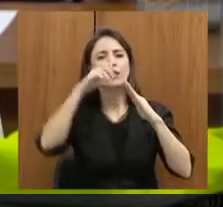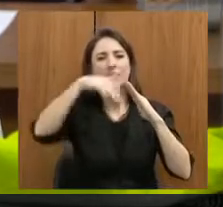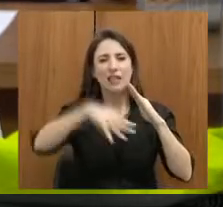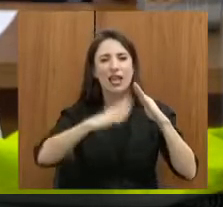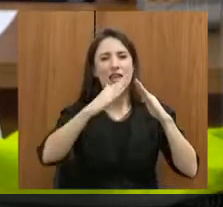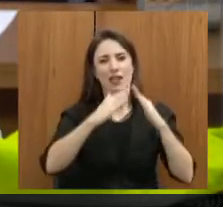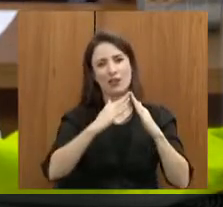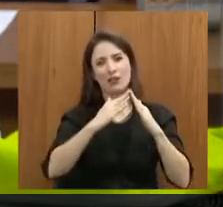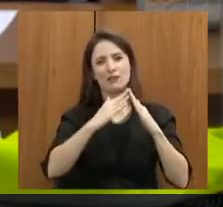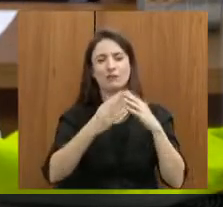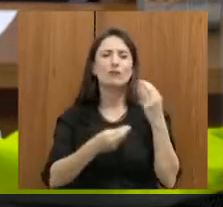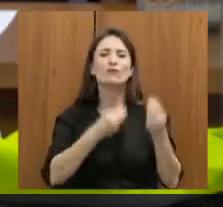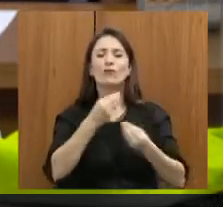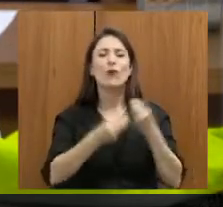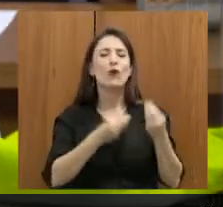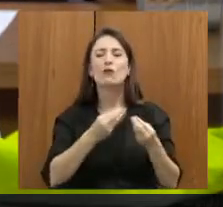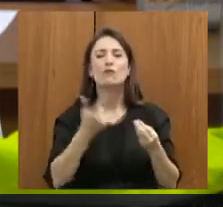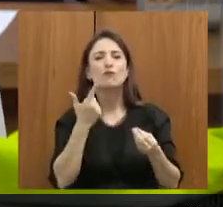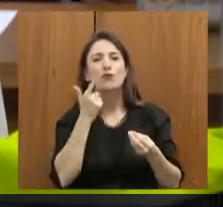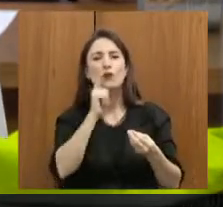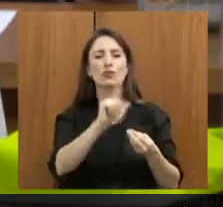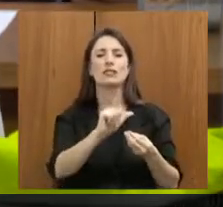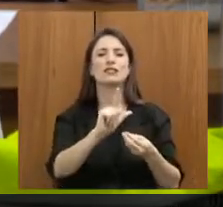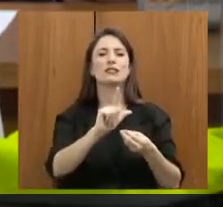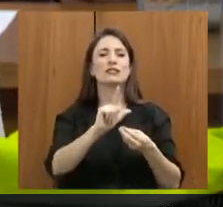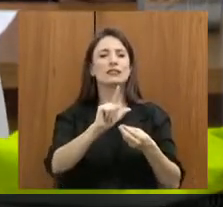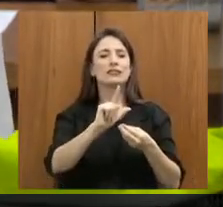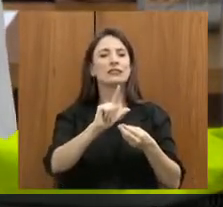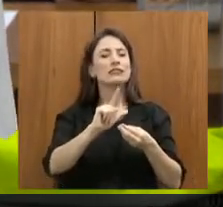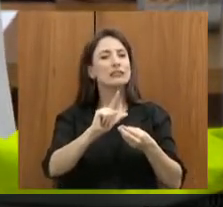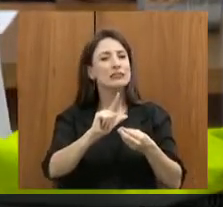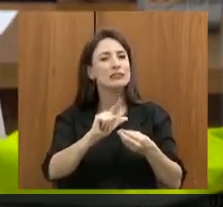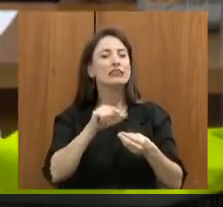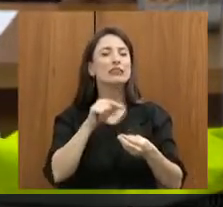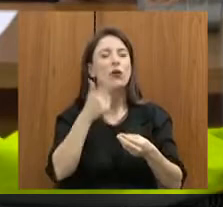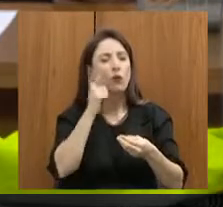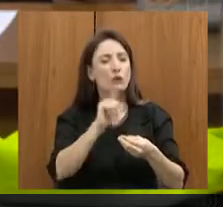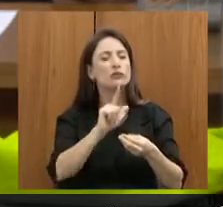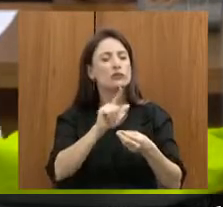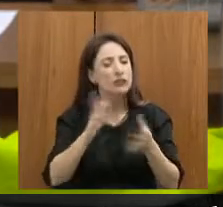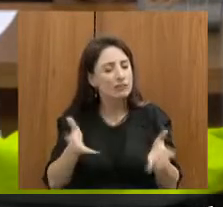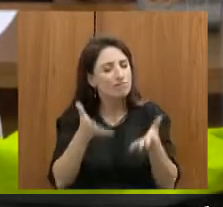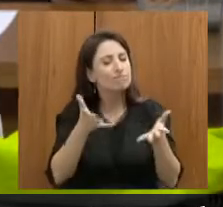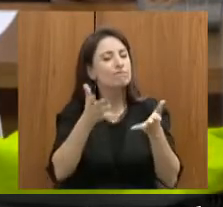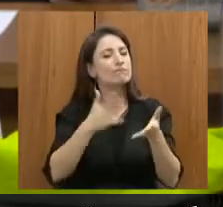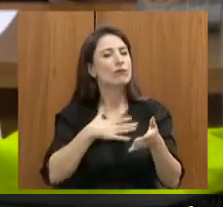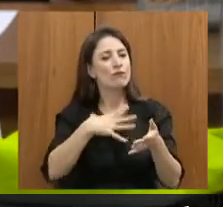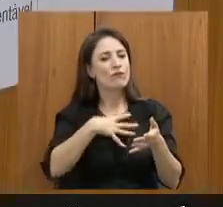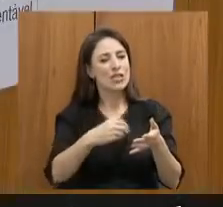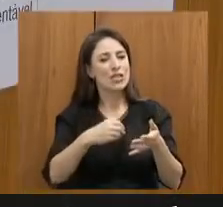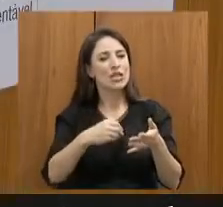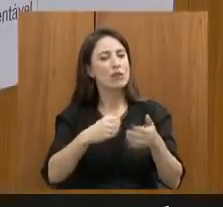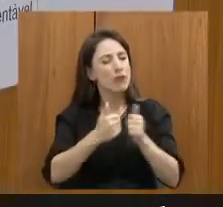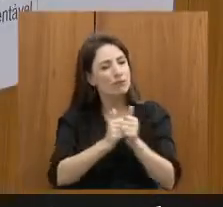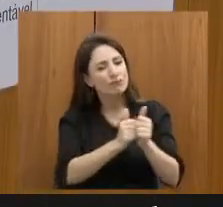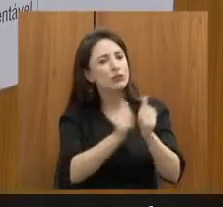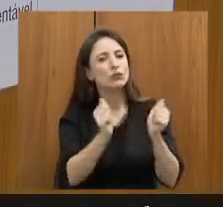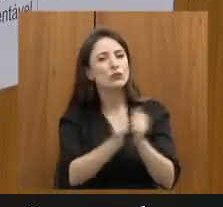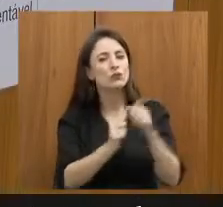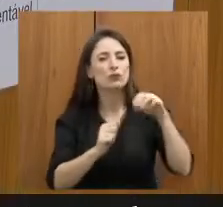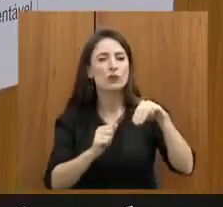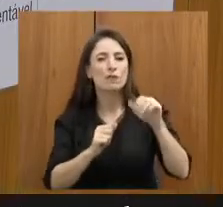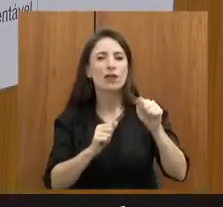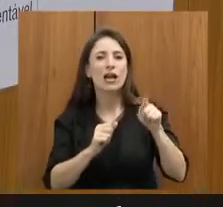E como eu consigo bancar meu filho para andar com a mascote aqui do ia ler ou com uma conta que vendemos para